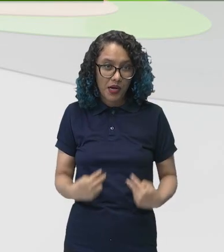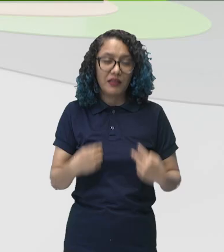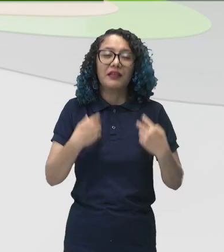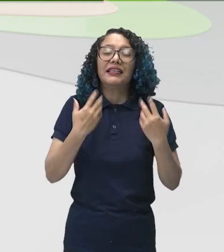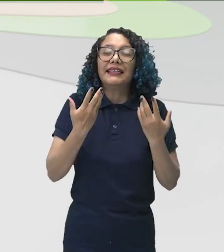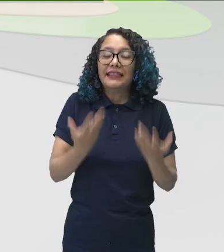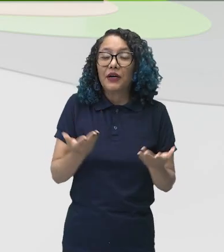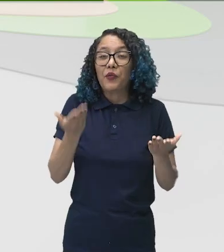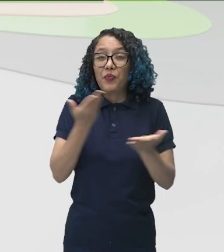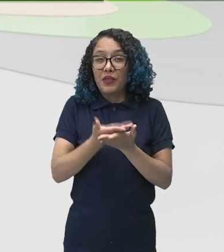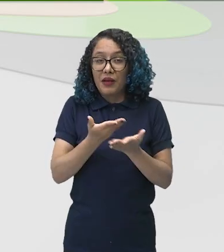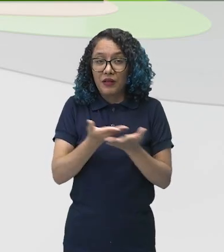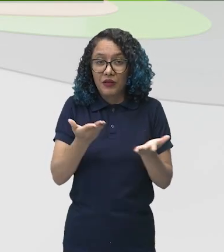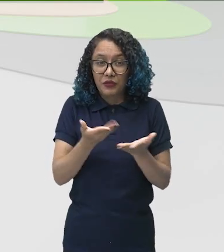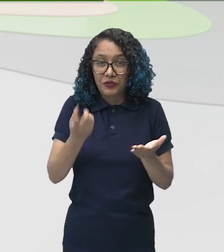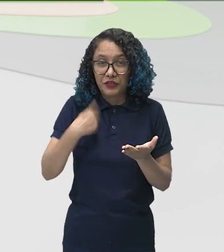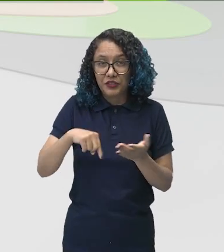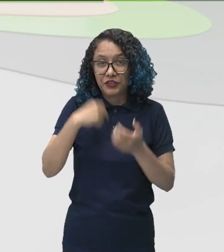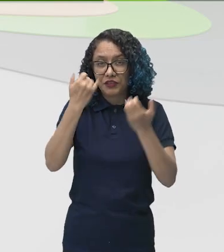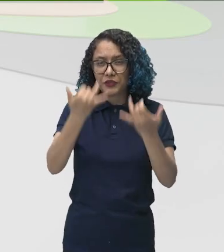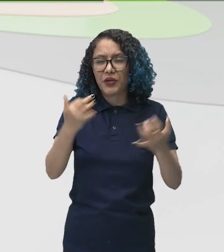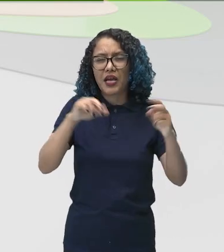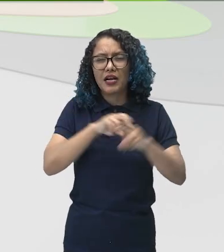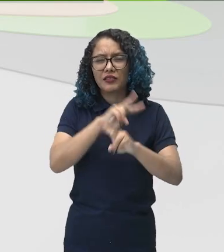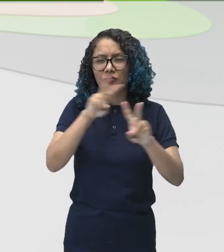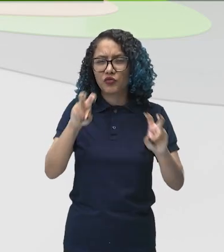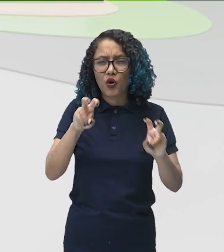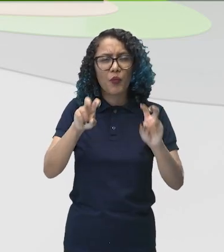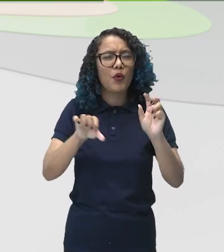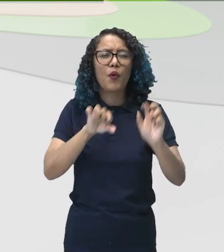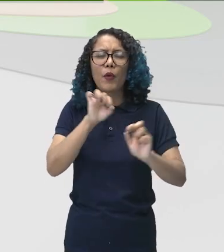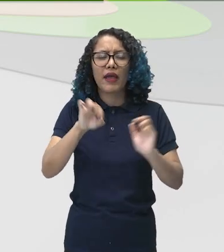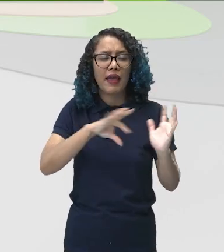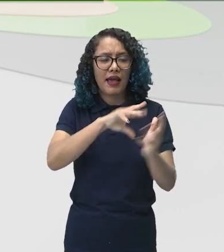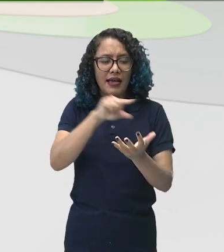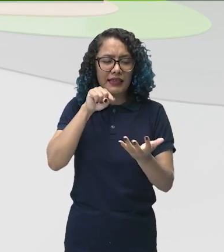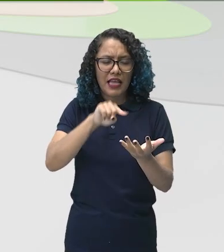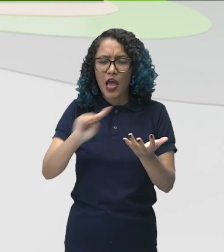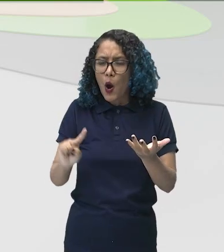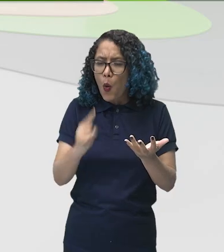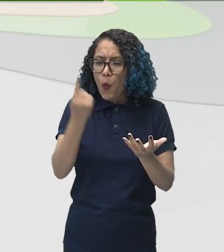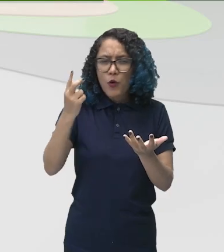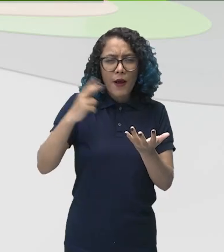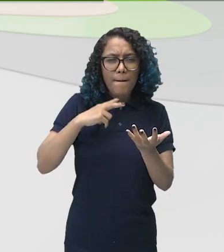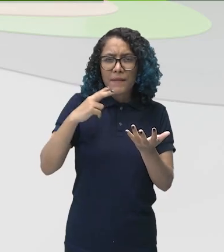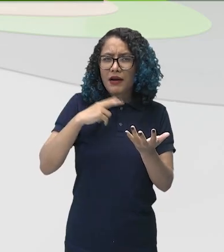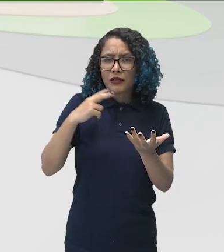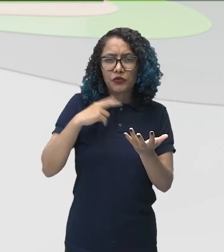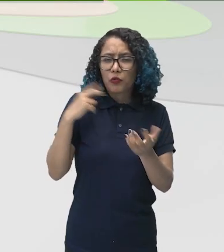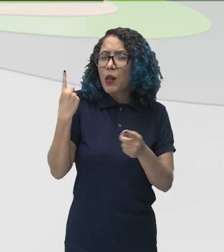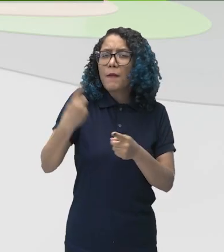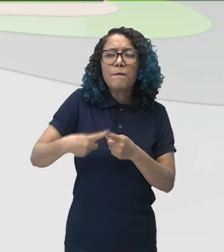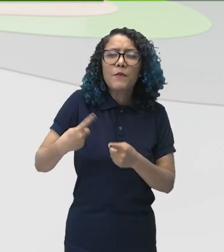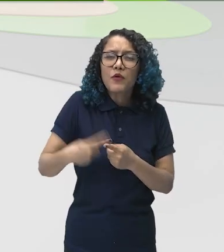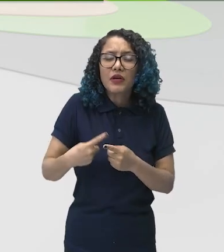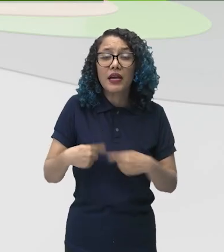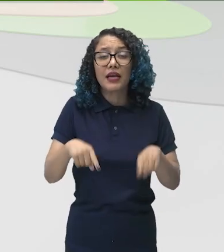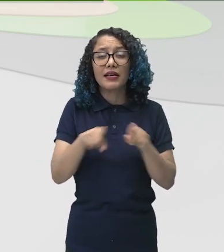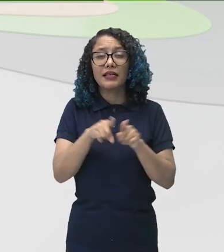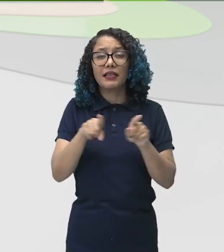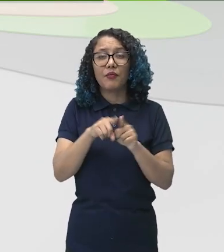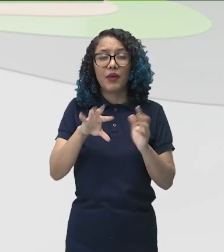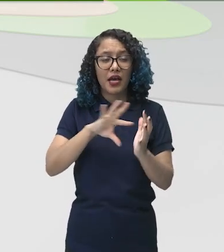gente vai ver um pouco do porquê o nosso planeta Terra ele é tão único e singular e o porquê ele é o